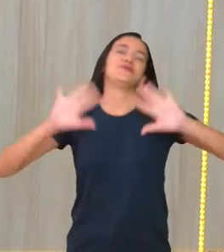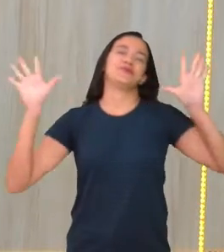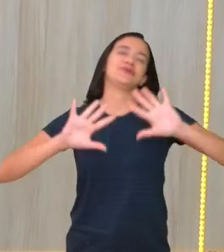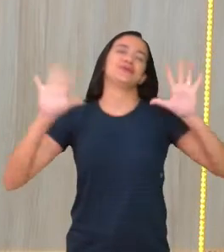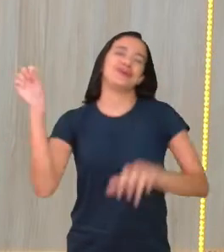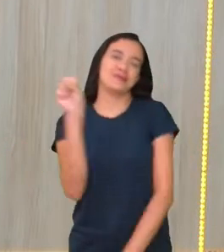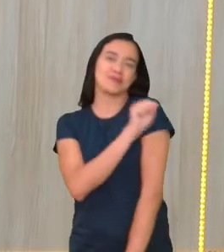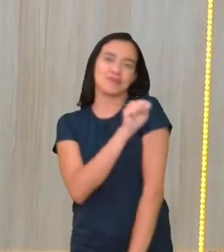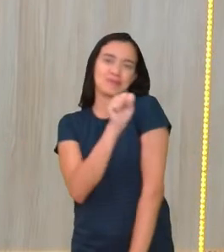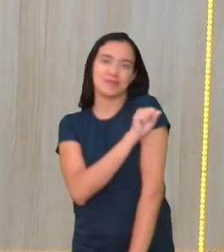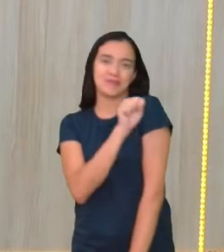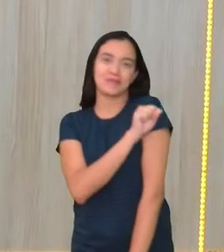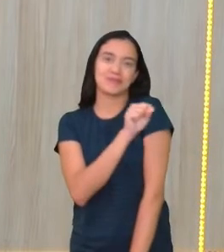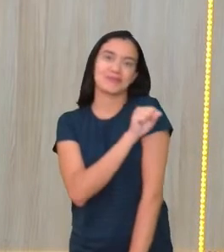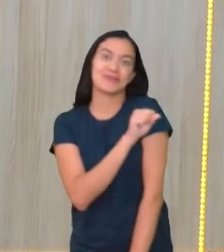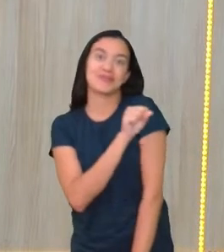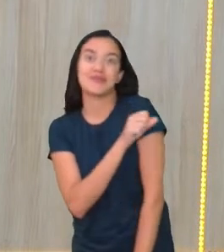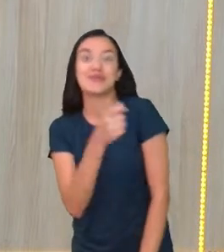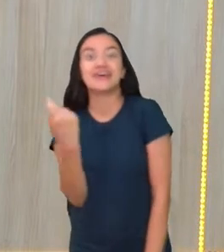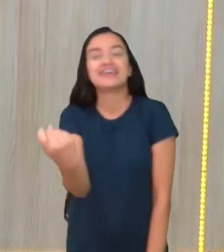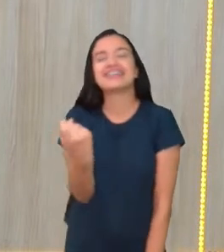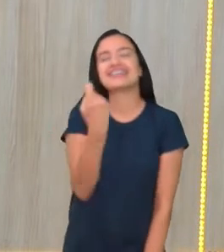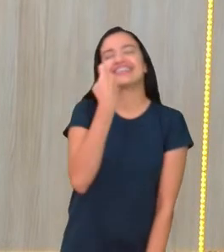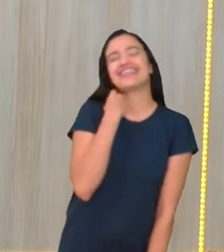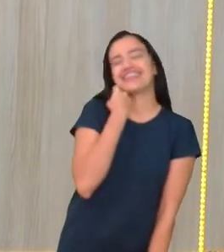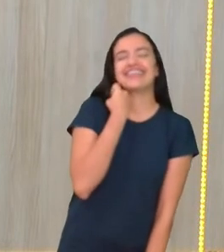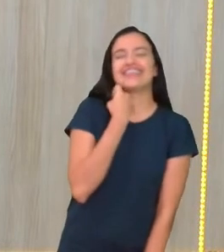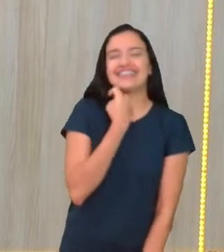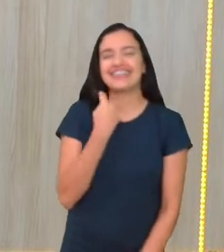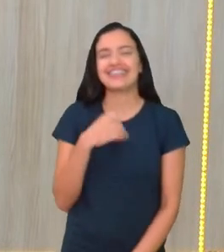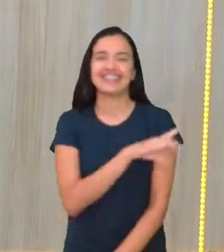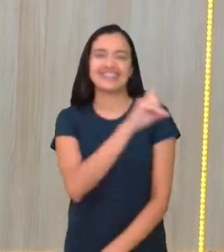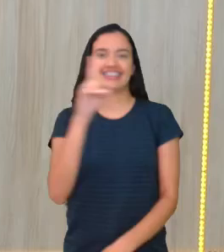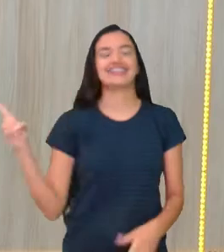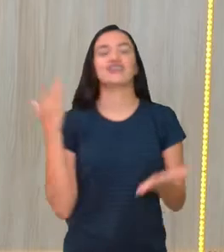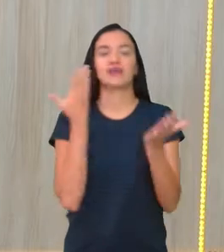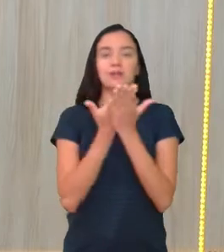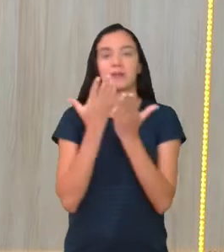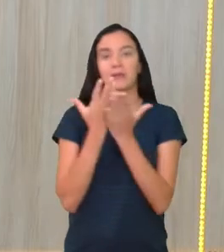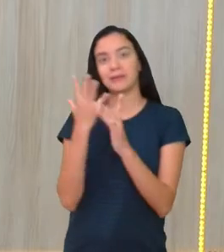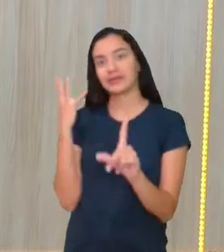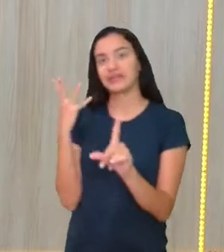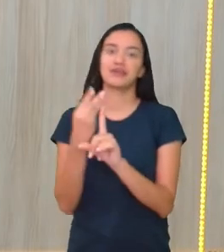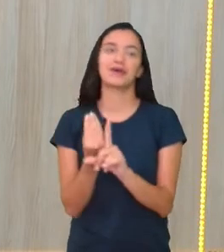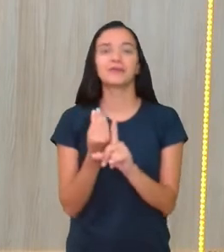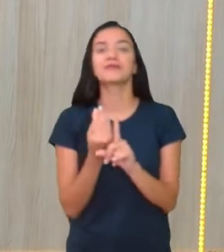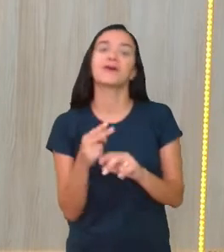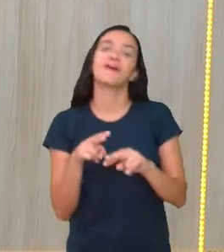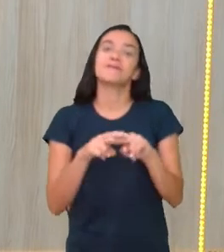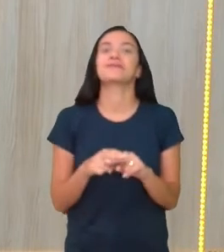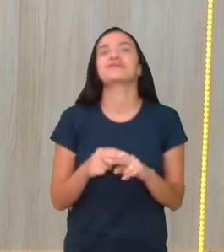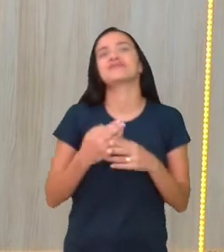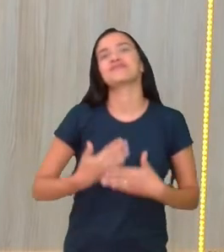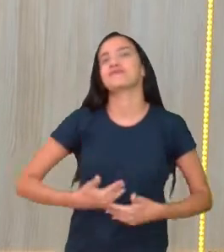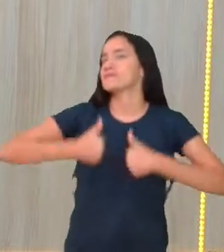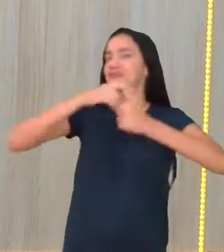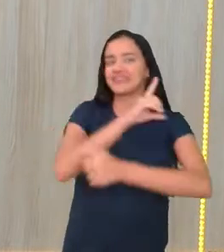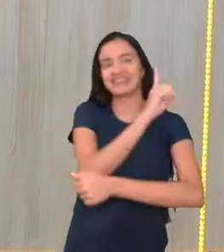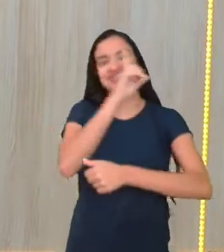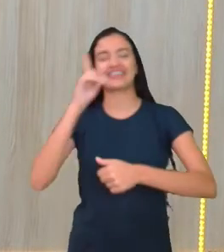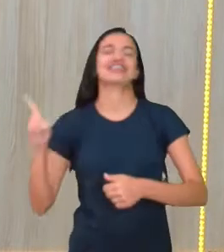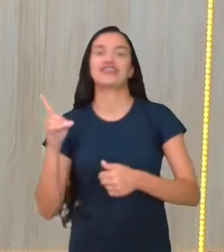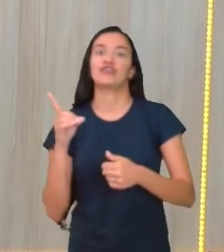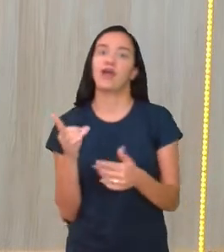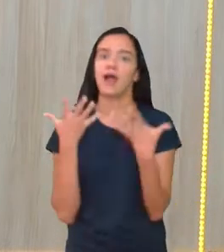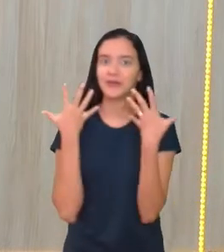Olá, oitavo ano, mais uma sexta-feira, dia da aula de arte. Por isso esse dia é o melhor de todos.